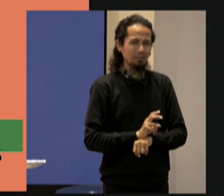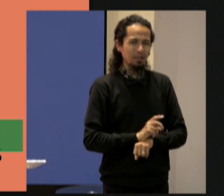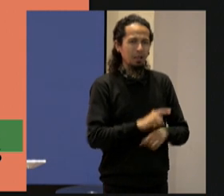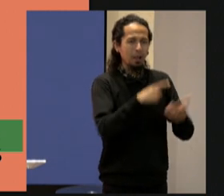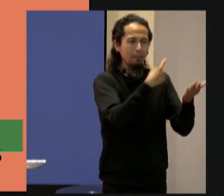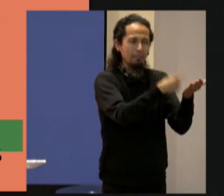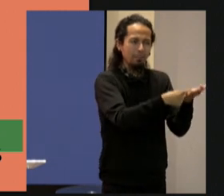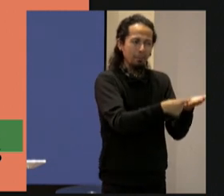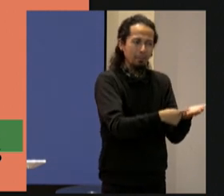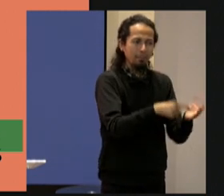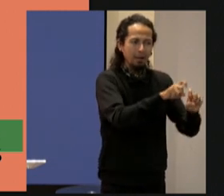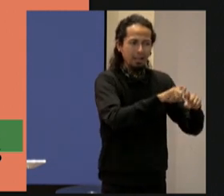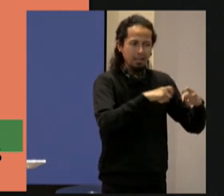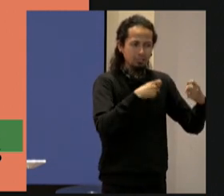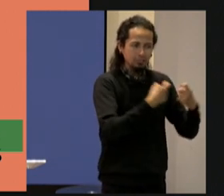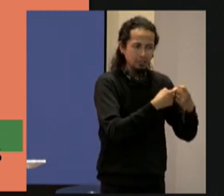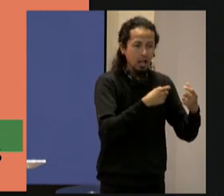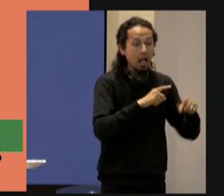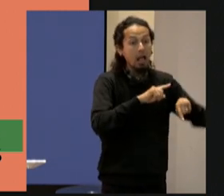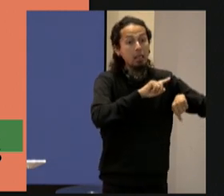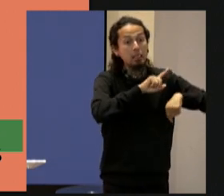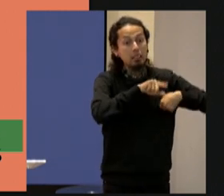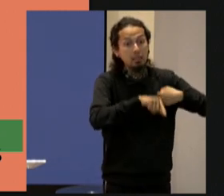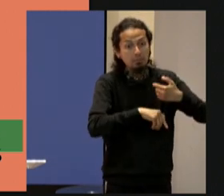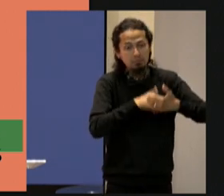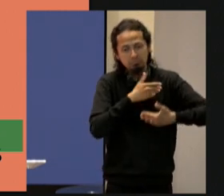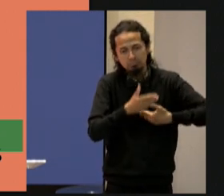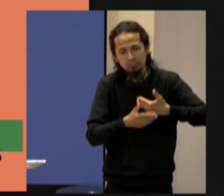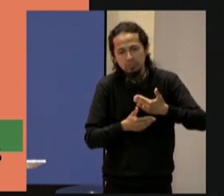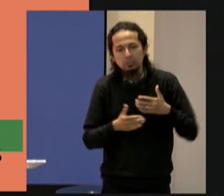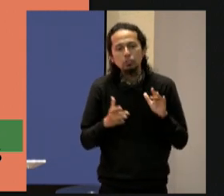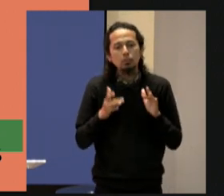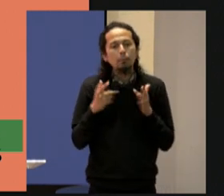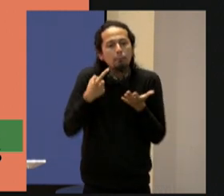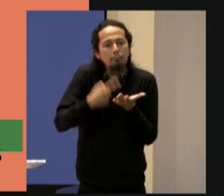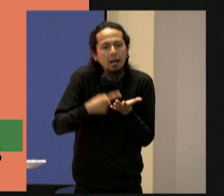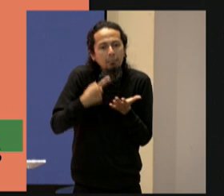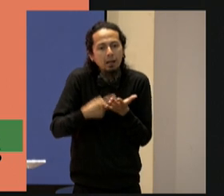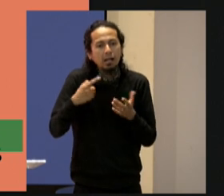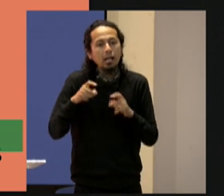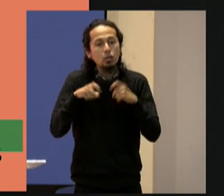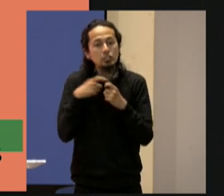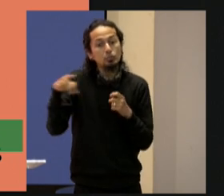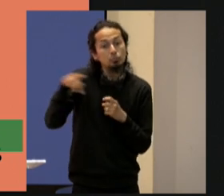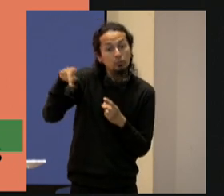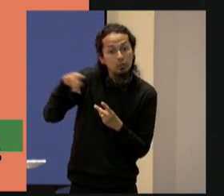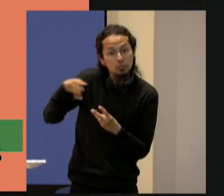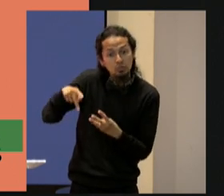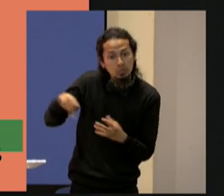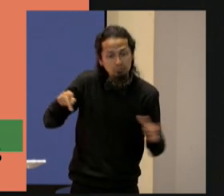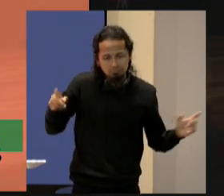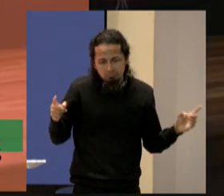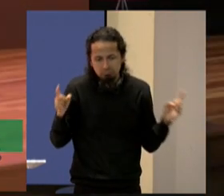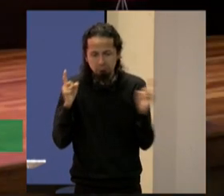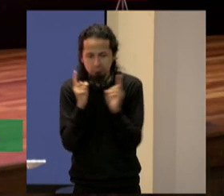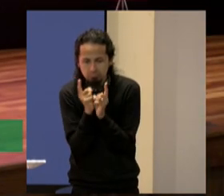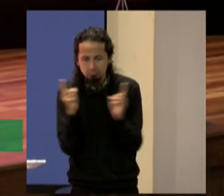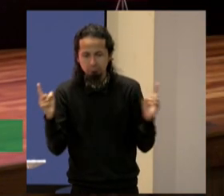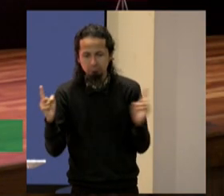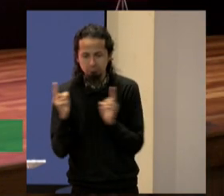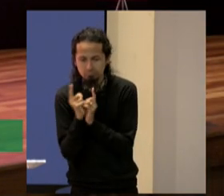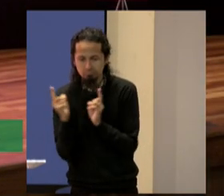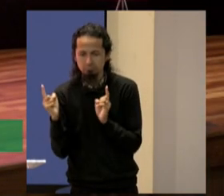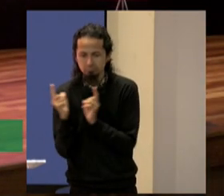se aproximando dos professores, um diálogo, uma conversa, para pensar os seus planejamentos e como é que a EREA aparece